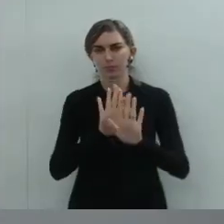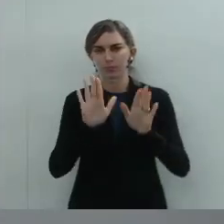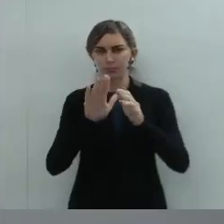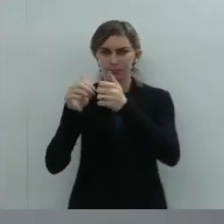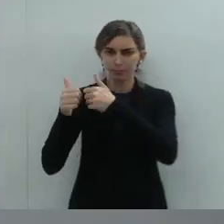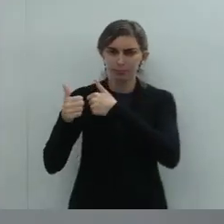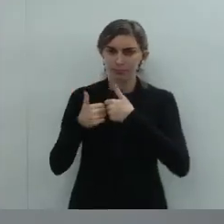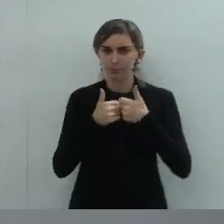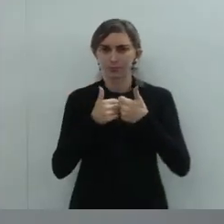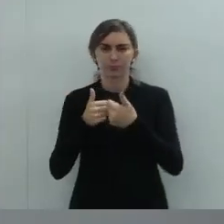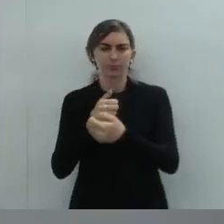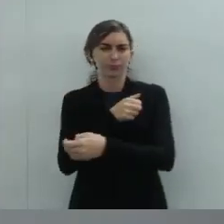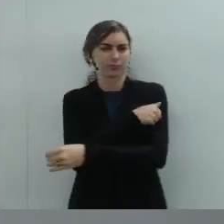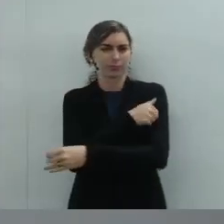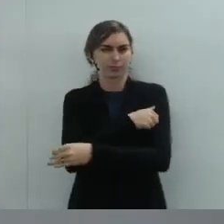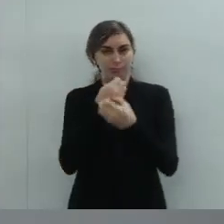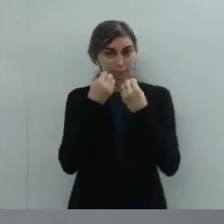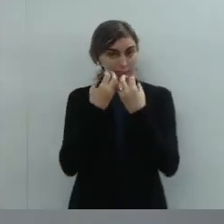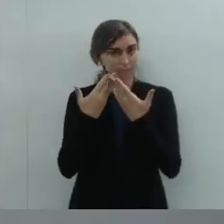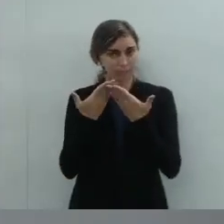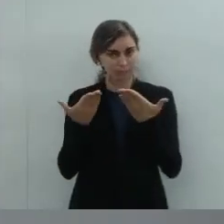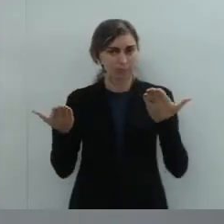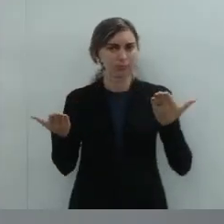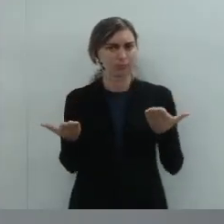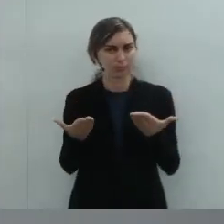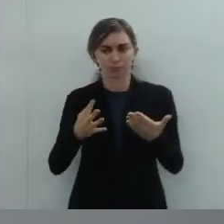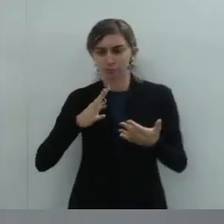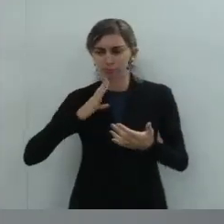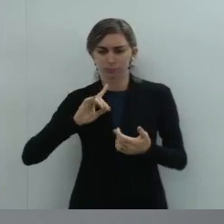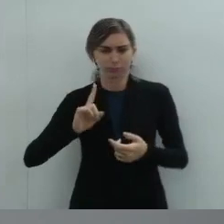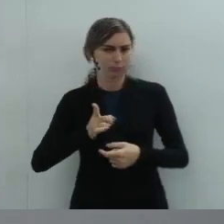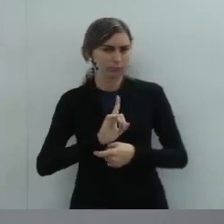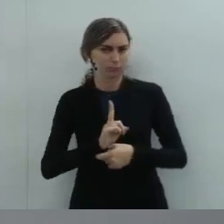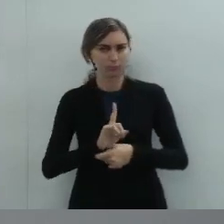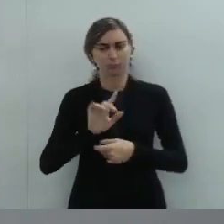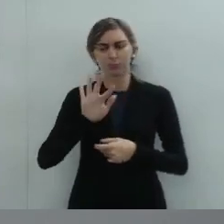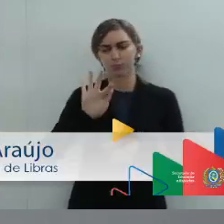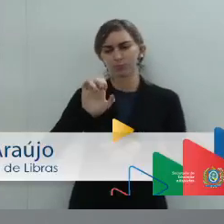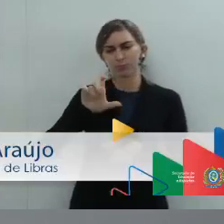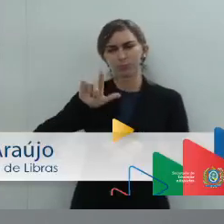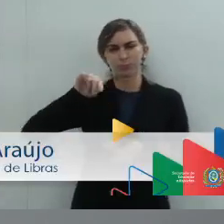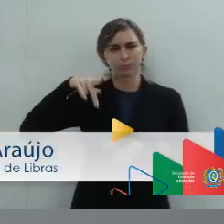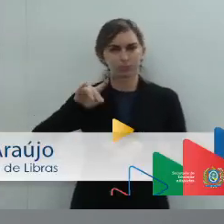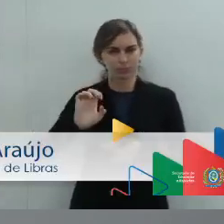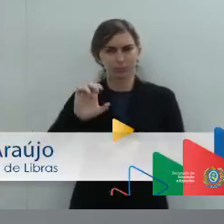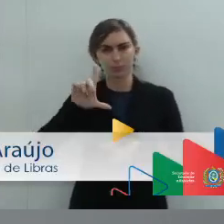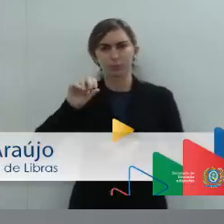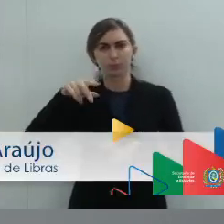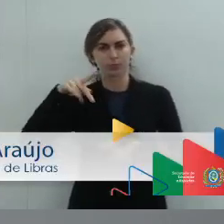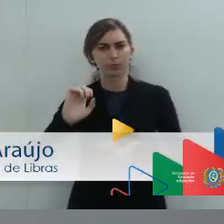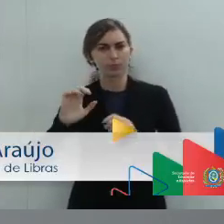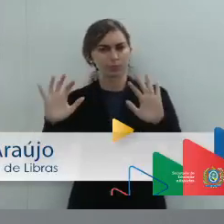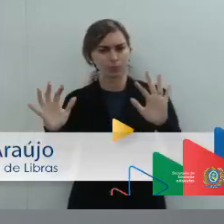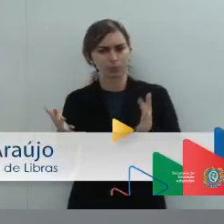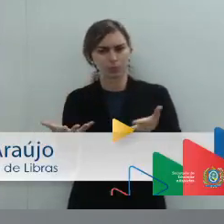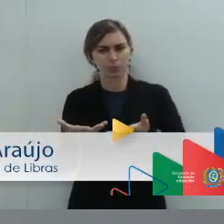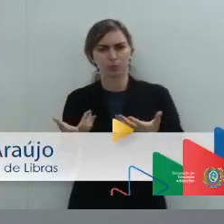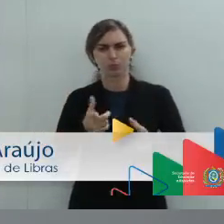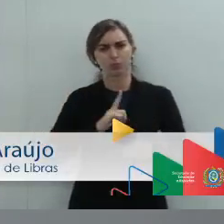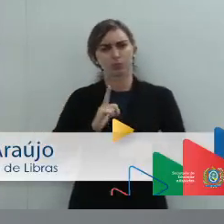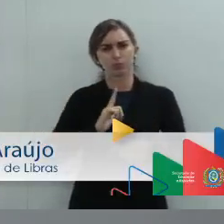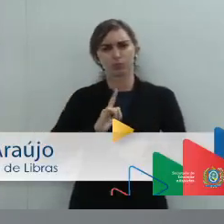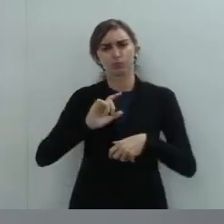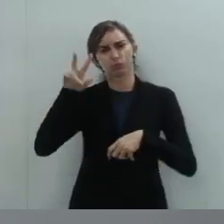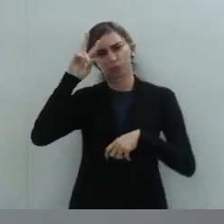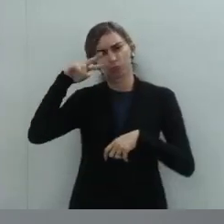Olá, meus queridos alunos, tudo bom com vocês? Para quem ainda não me conhece, meu nome é Felipe Lopes, tá certo? E hoje a gente terá aqui,